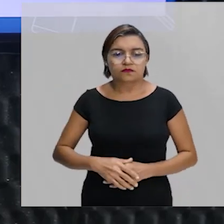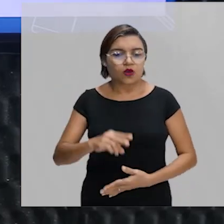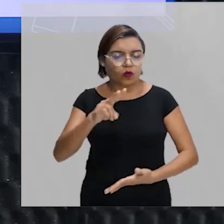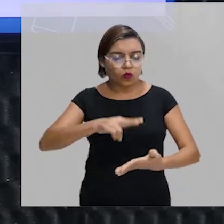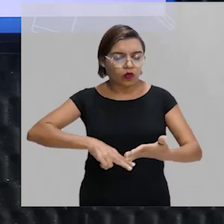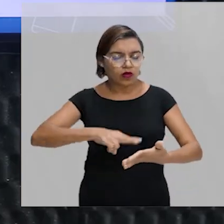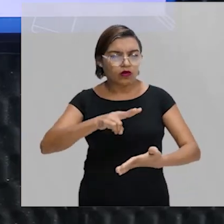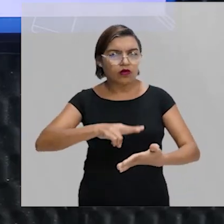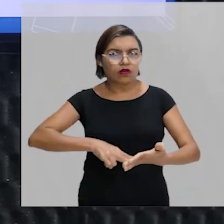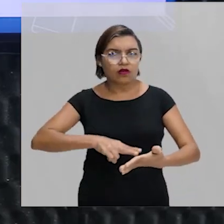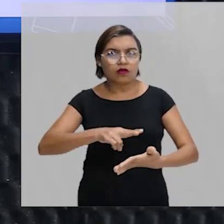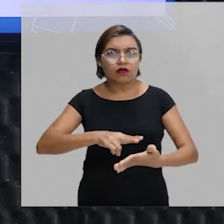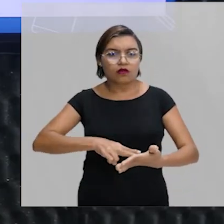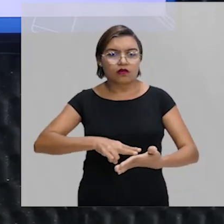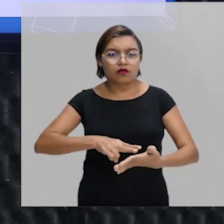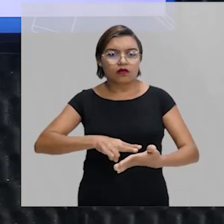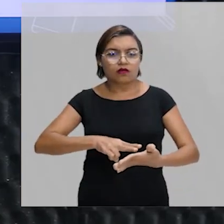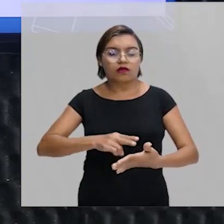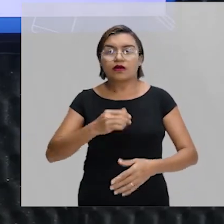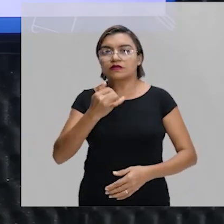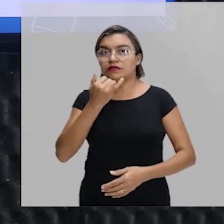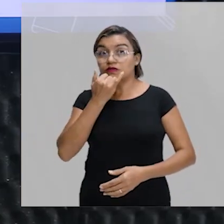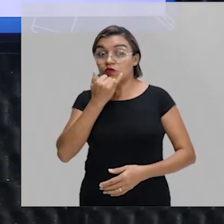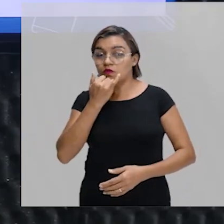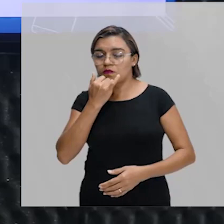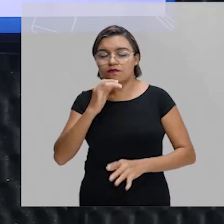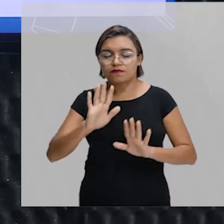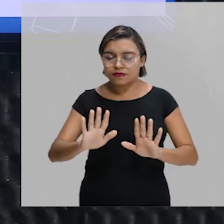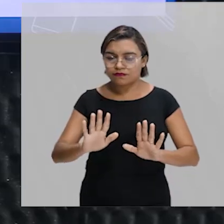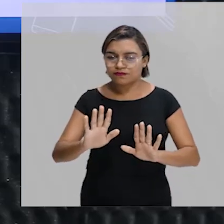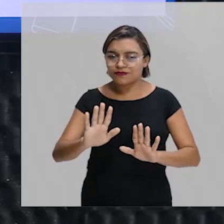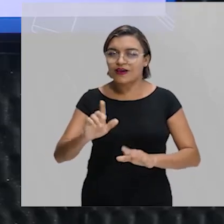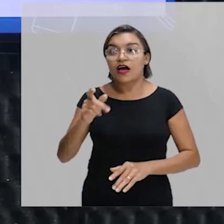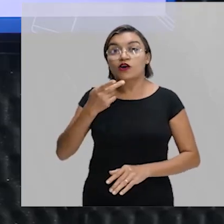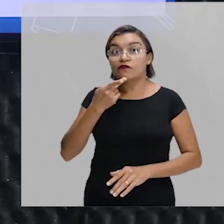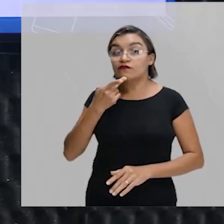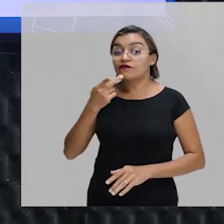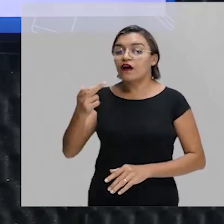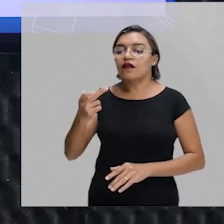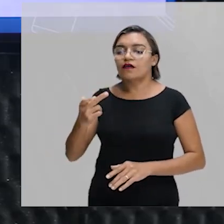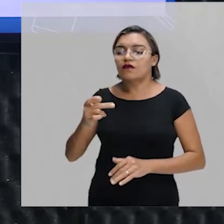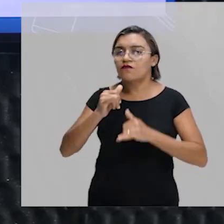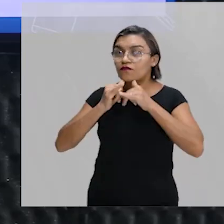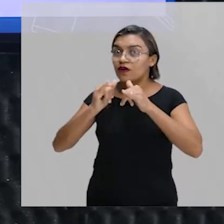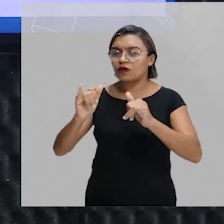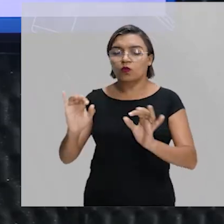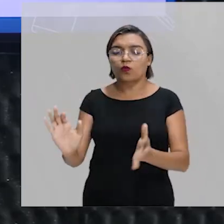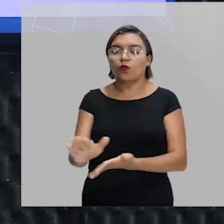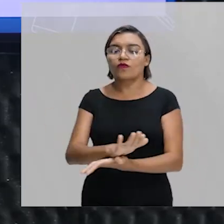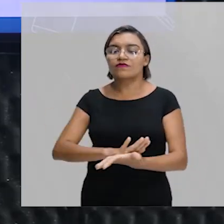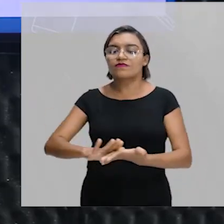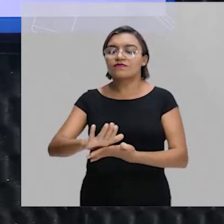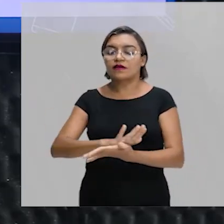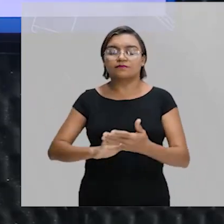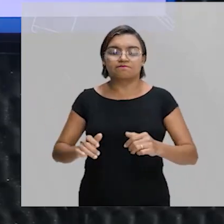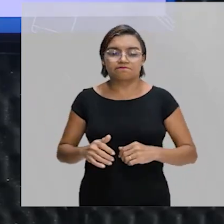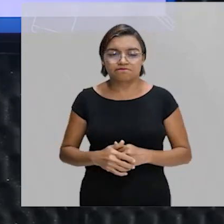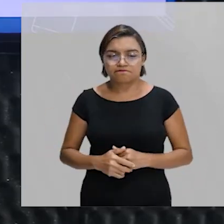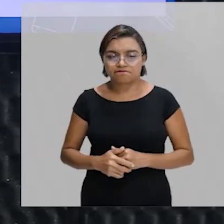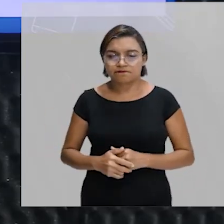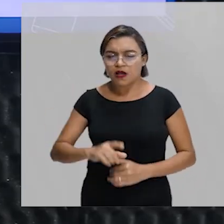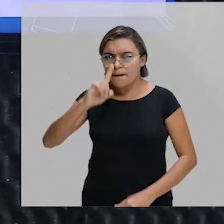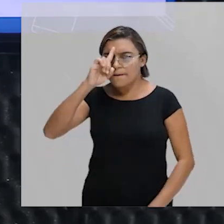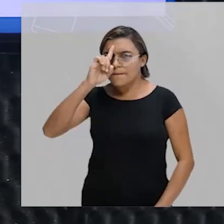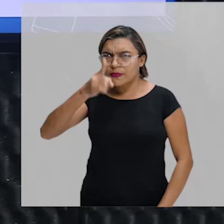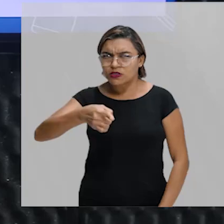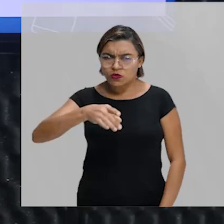Então, não lhe diga nada. Esses aqui são exemplos. Observem o que é o imperativo em português.